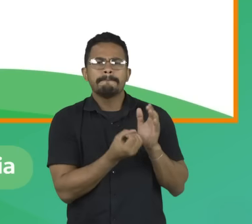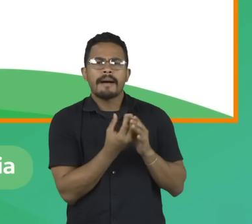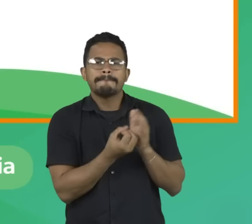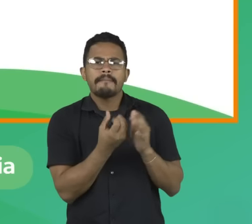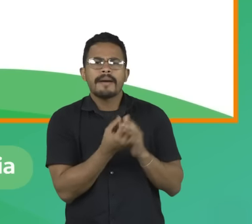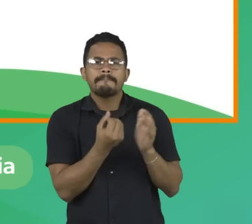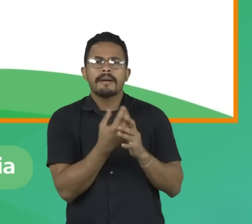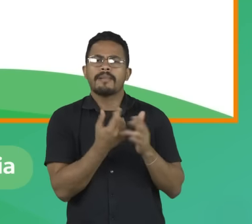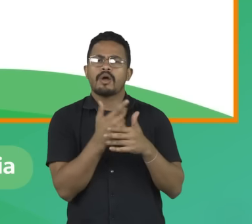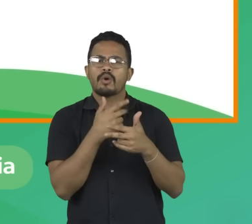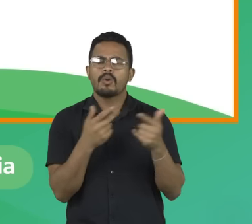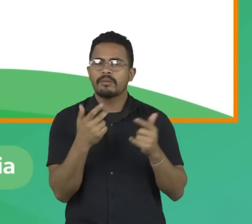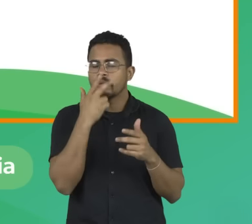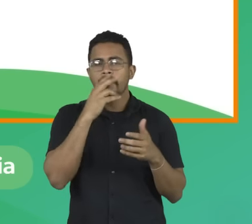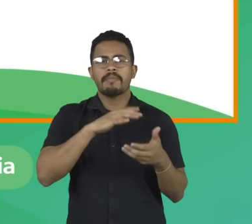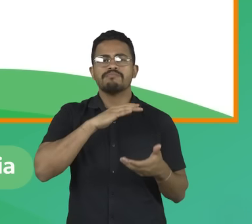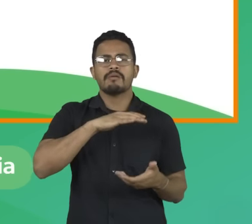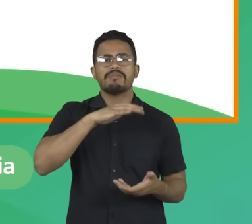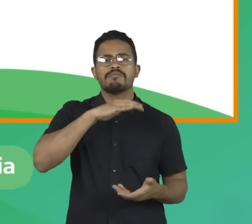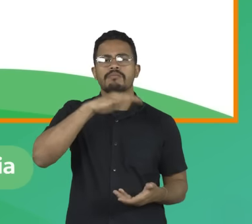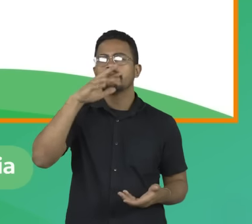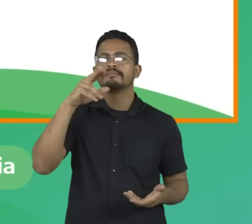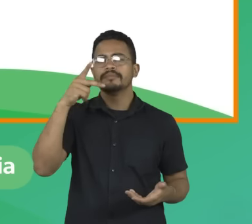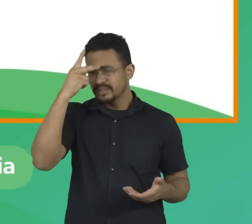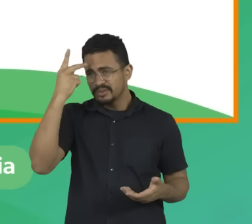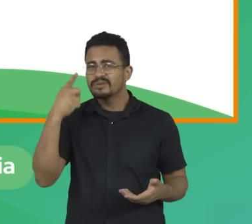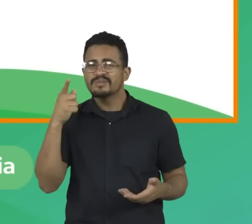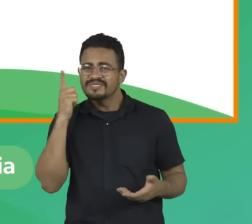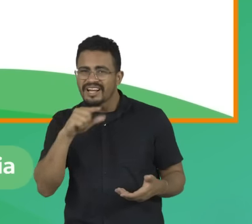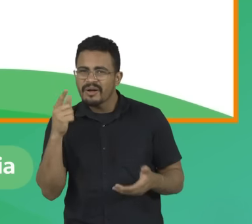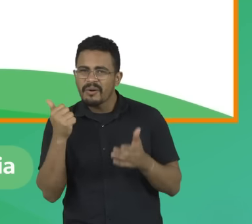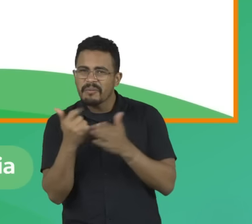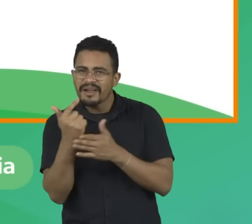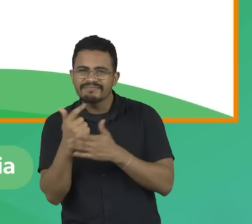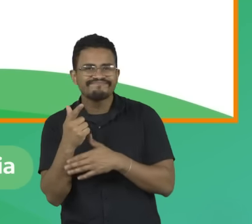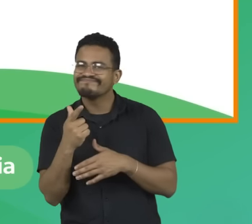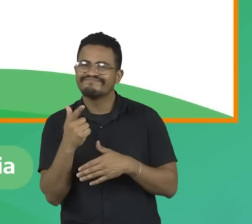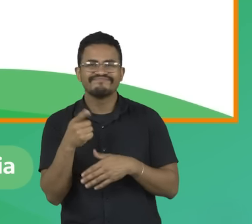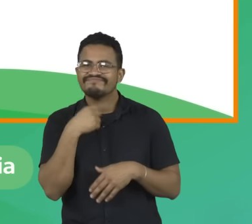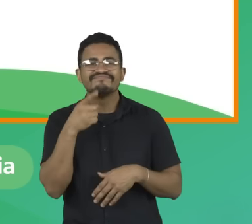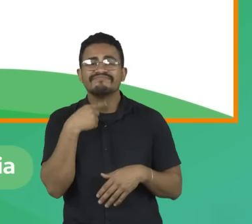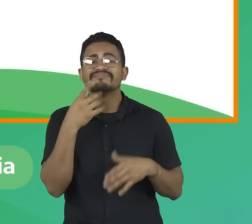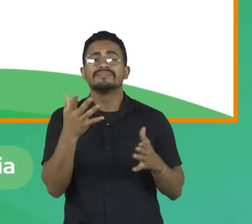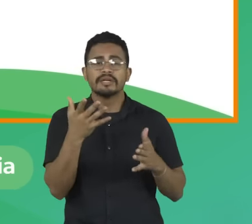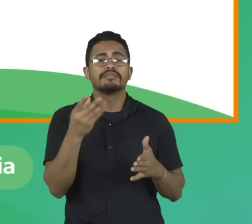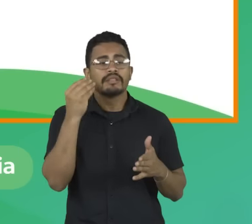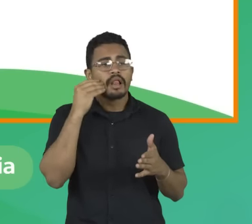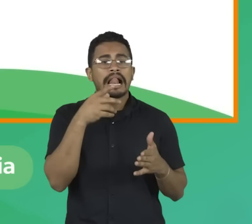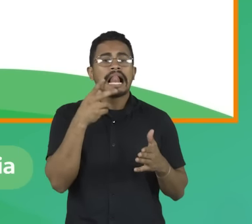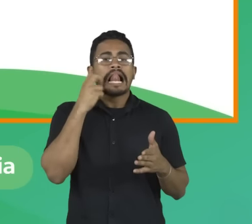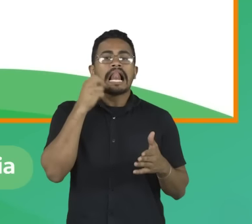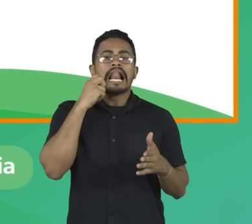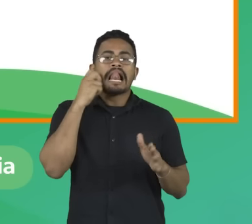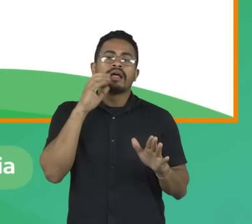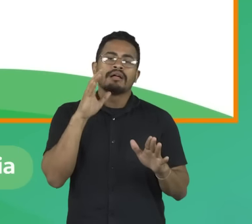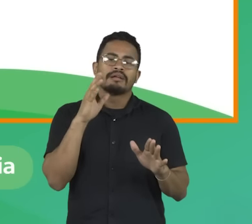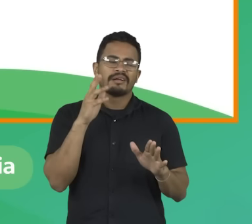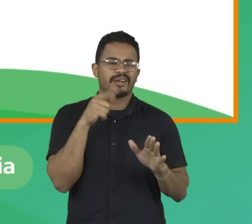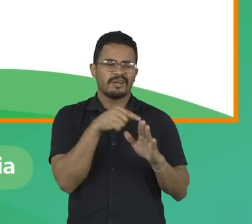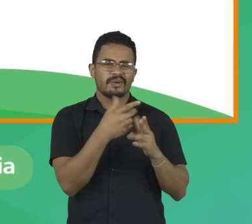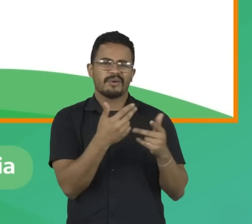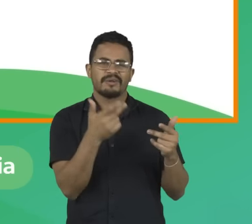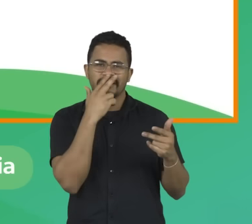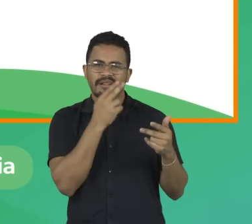produzidos em grande quantidade e o consumo não dava conta. Então, na tentativa de aumentar o crescimento dos lucros, você tinha bens que eram